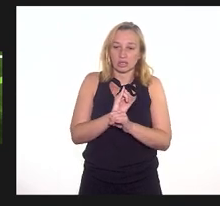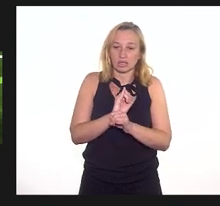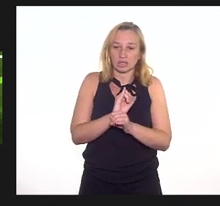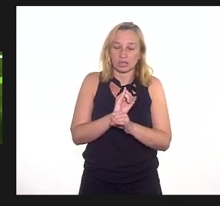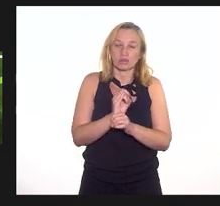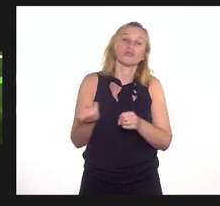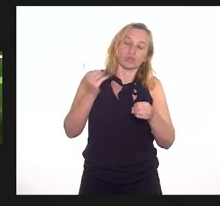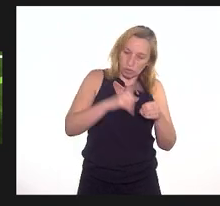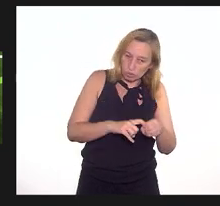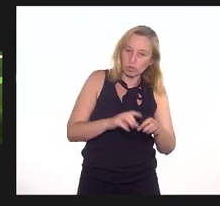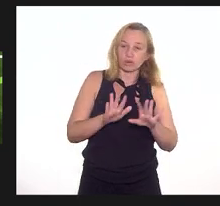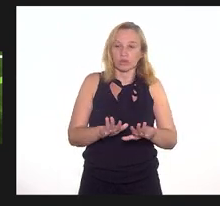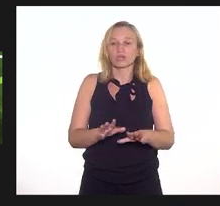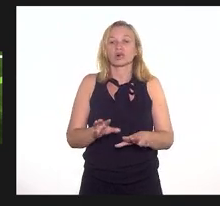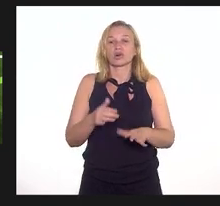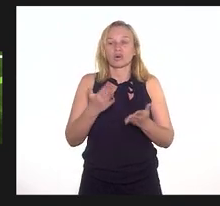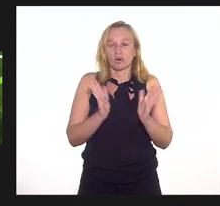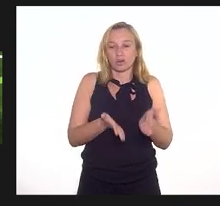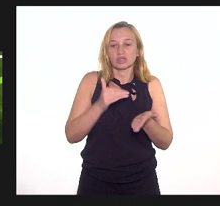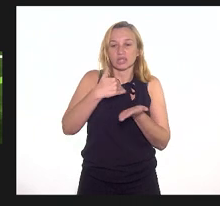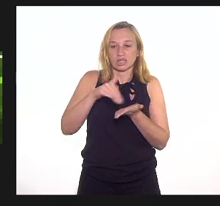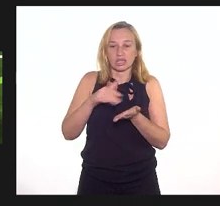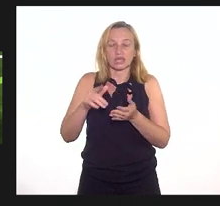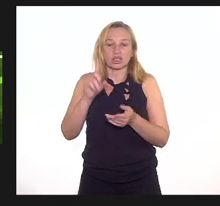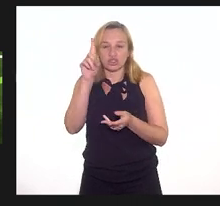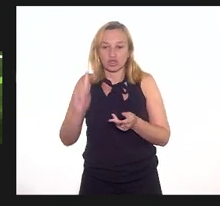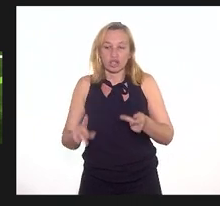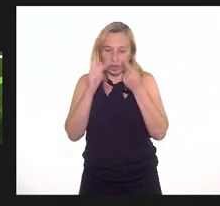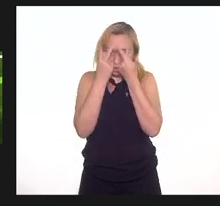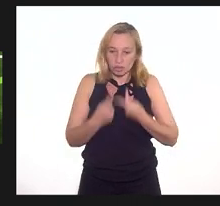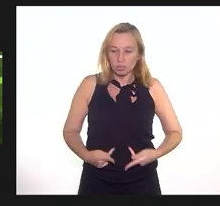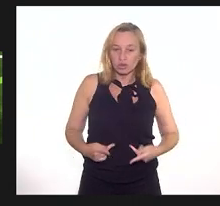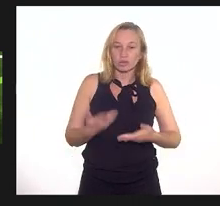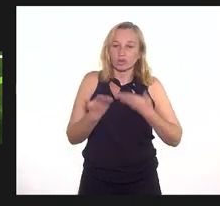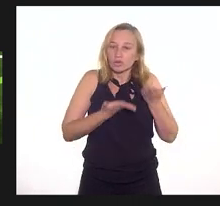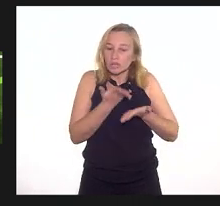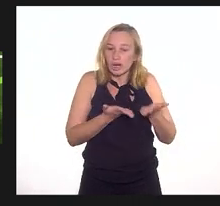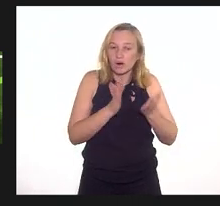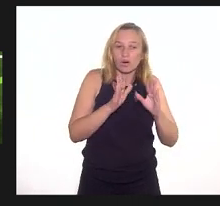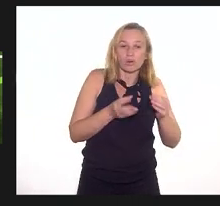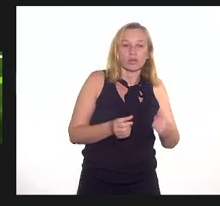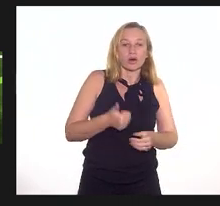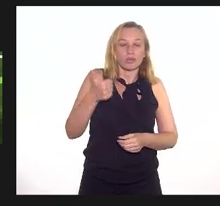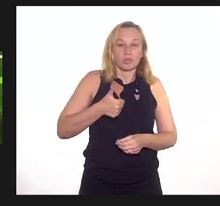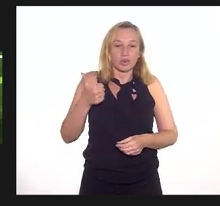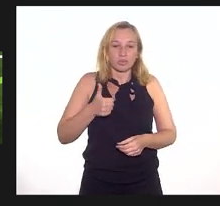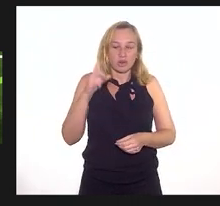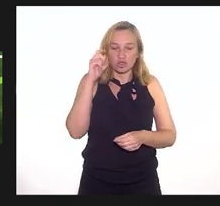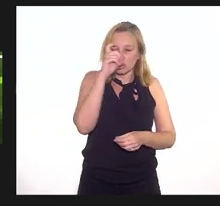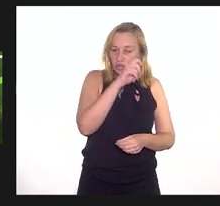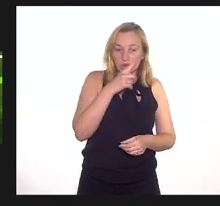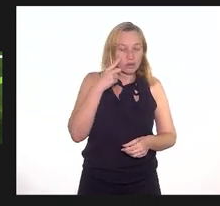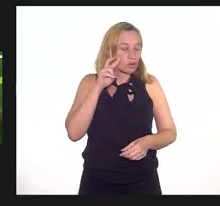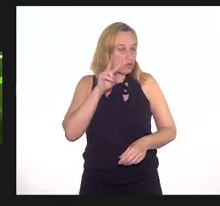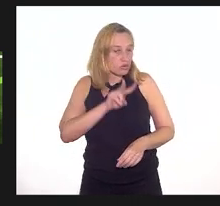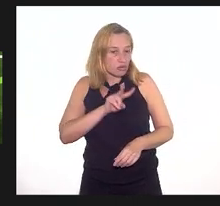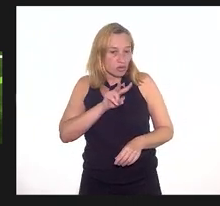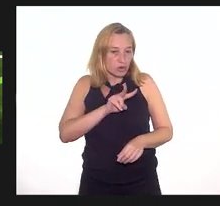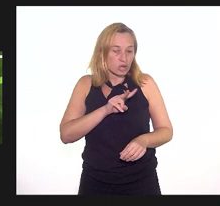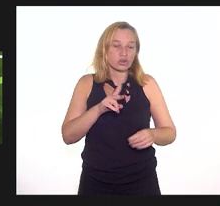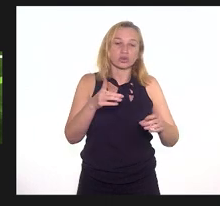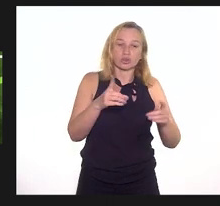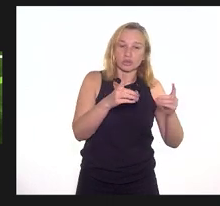que hoje está na Secretaria de Direitos Humanos, qual é a nossa ideia de construção de linha de cuidado. A primeira dificuldade que a gente enxerga, e por demanda dos